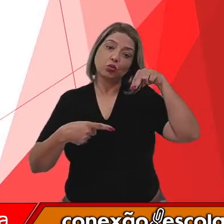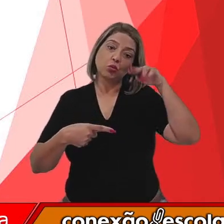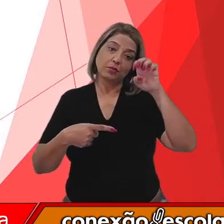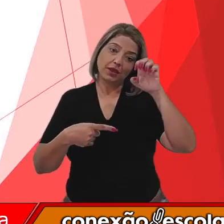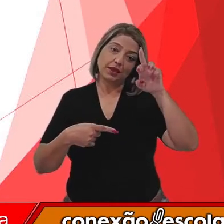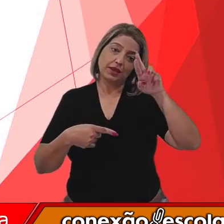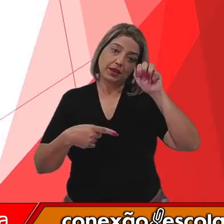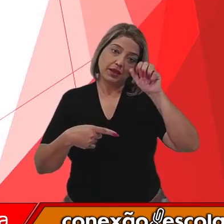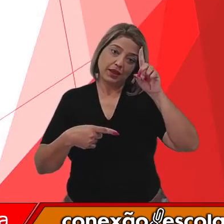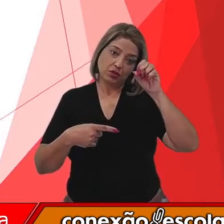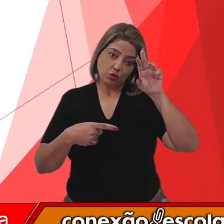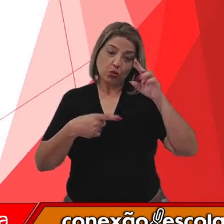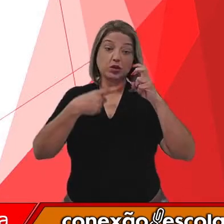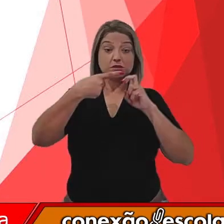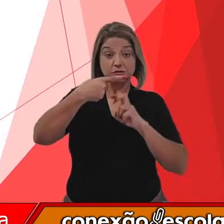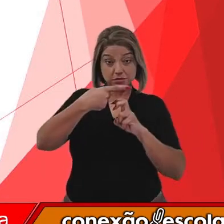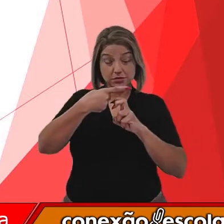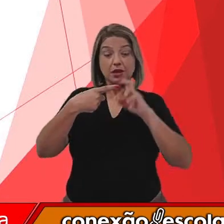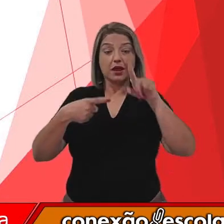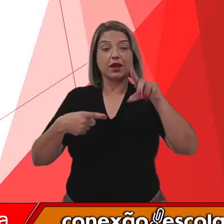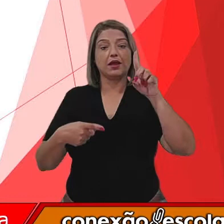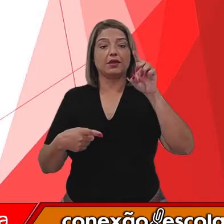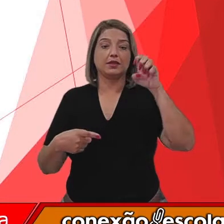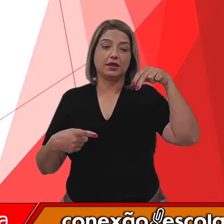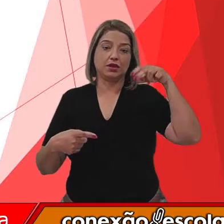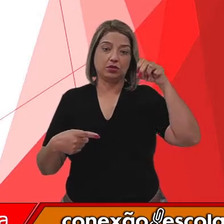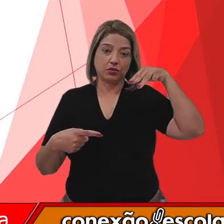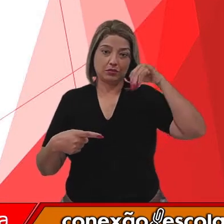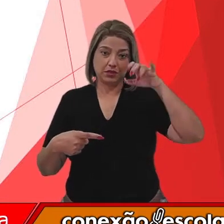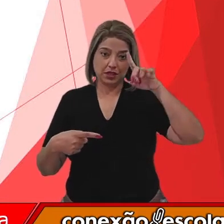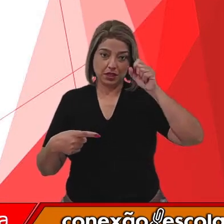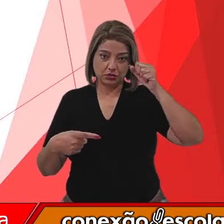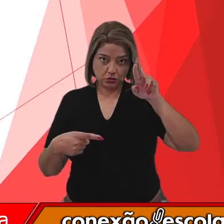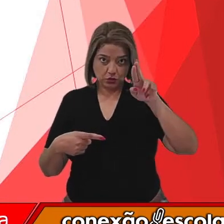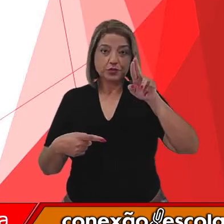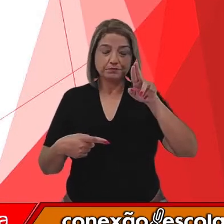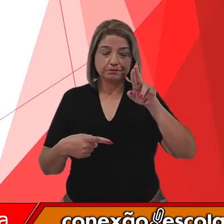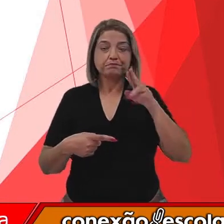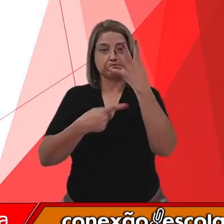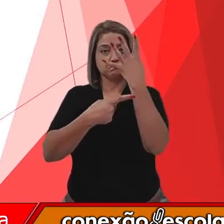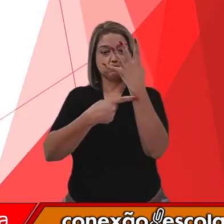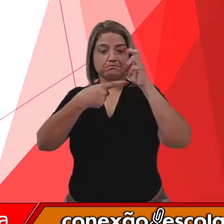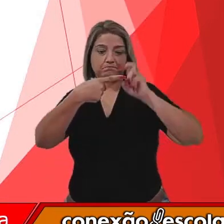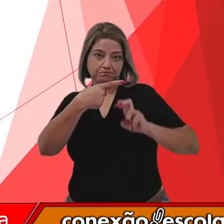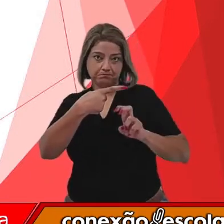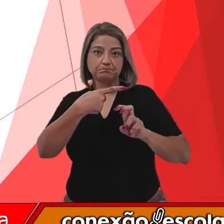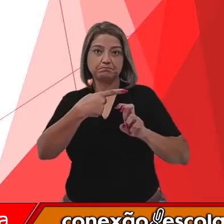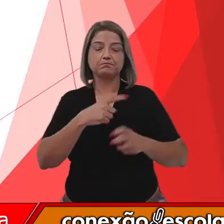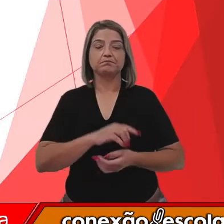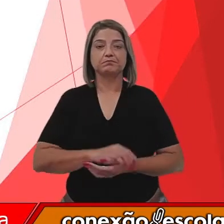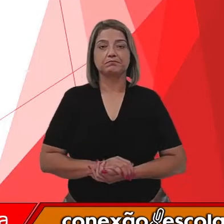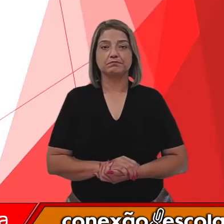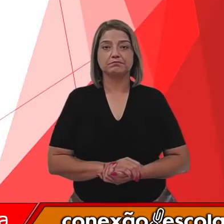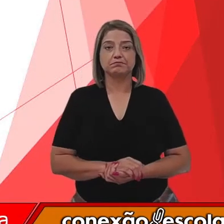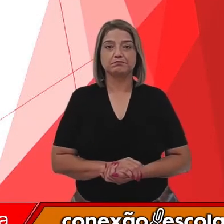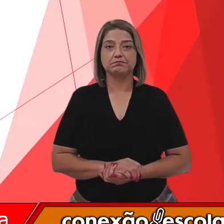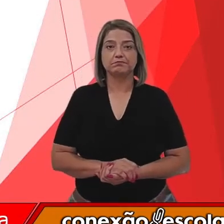e 5, que é o número de baixo, é o denominador. 4 sobre 5.